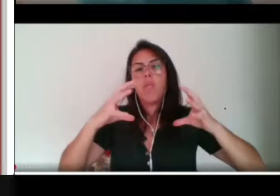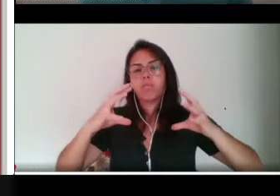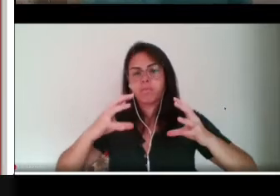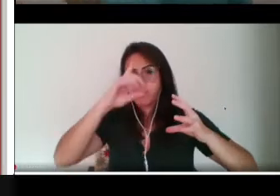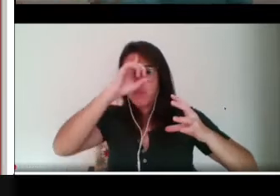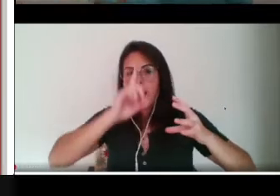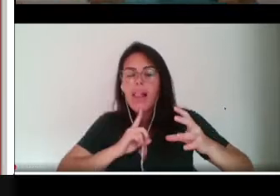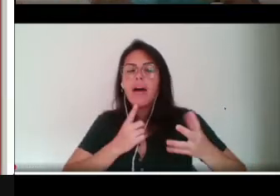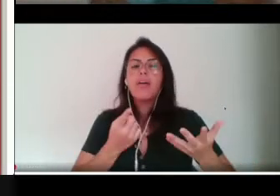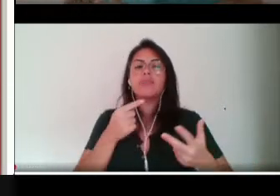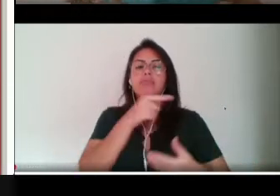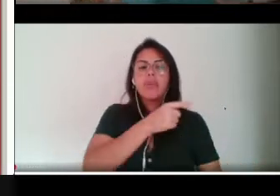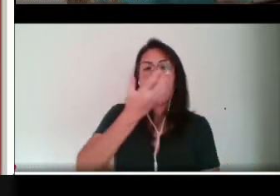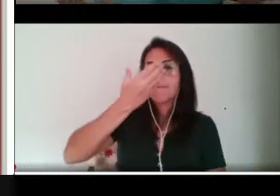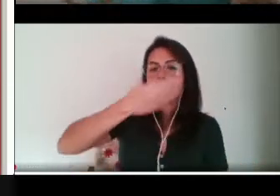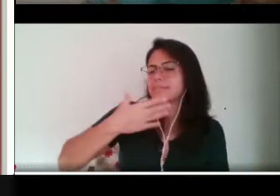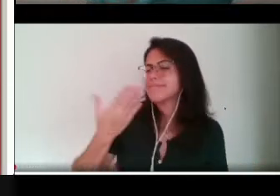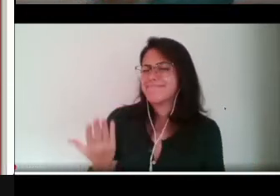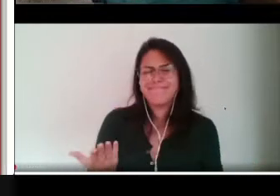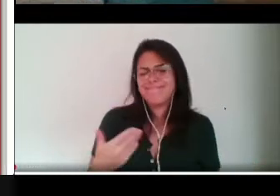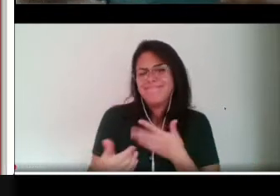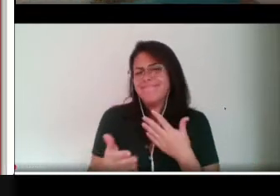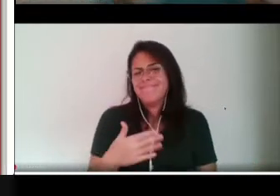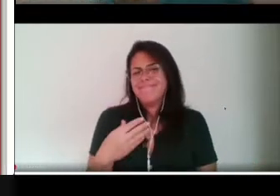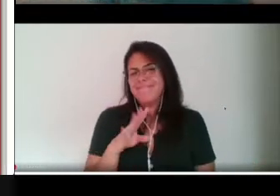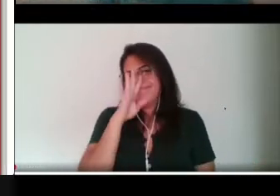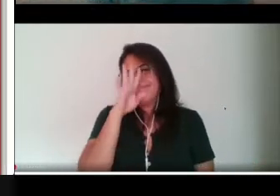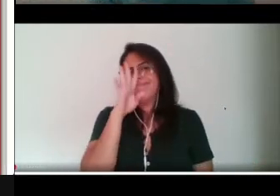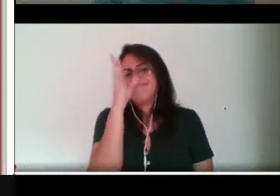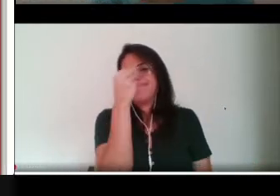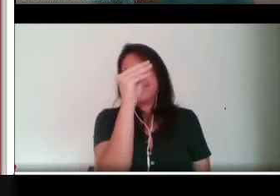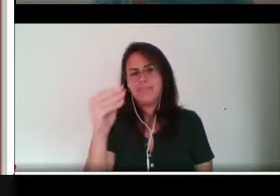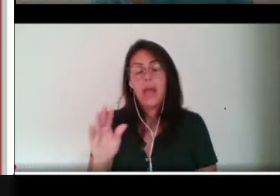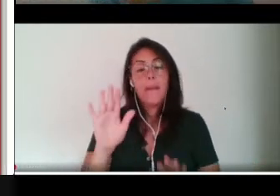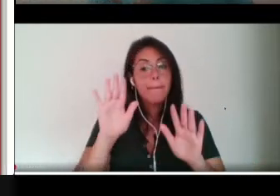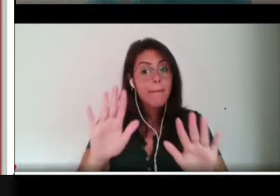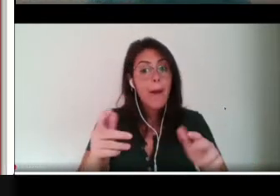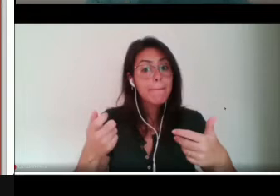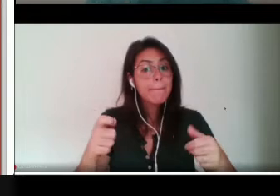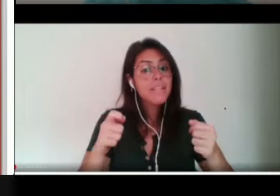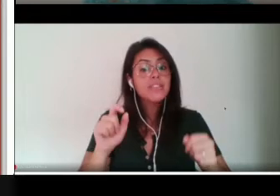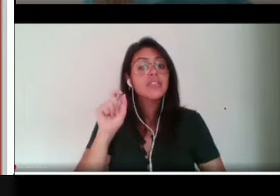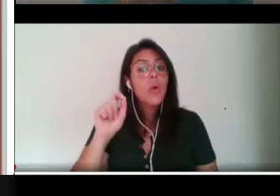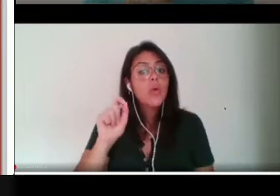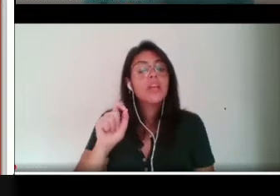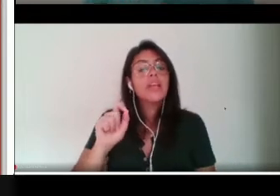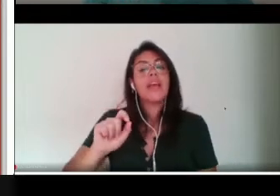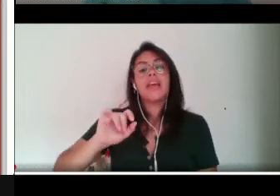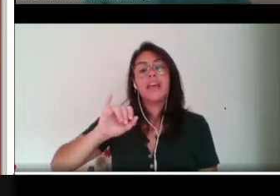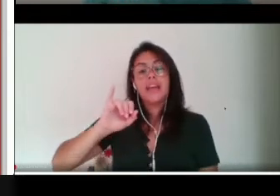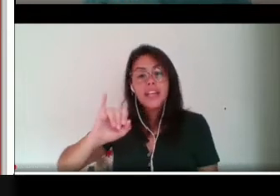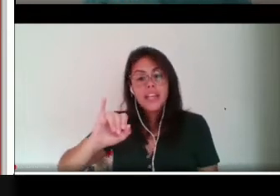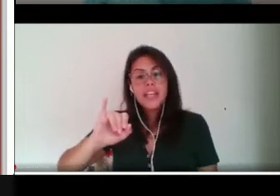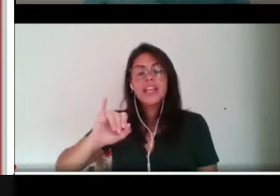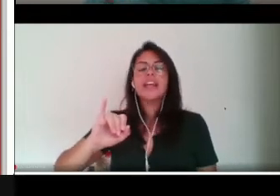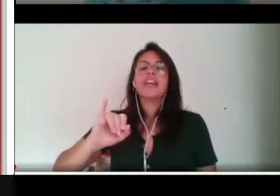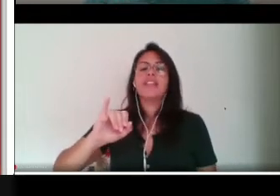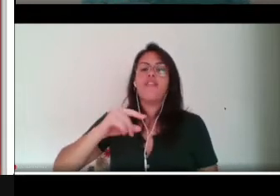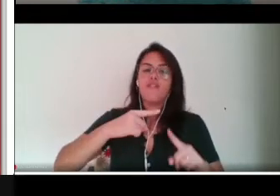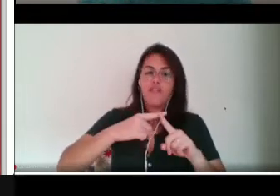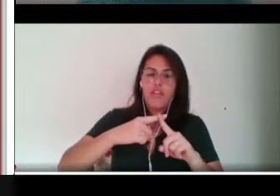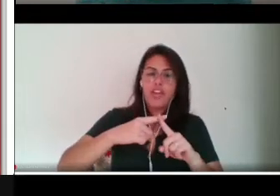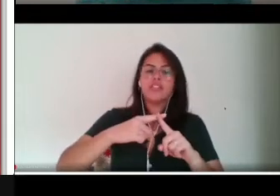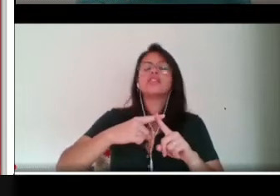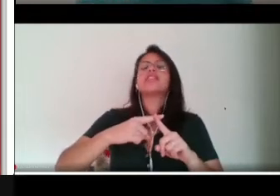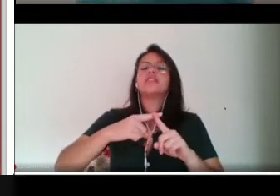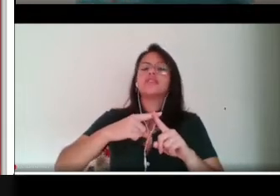certo? Mas eu quero que a gente sempre faça os eixos de tal forma que I, VEC, J dê sempre K. Por isso que eu